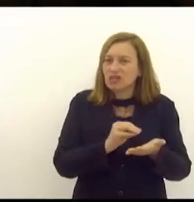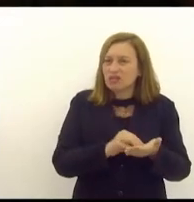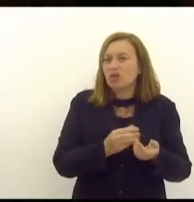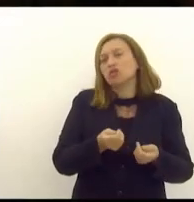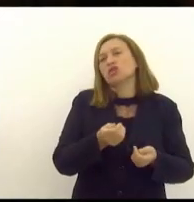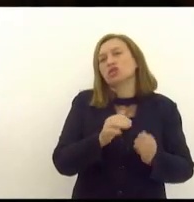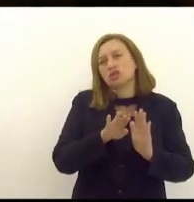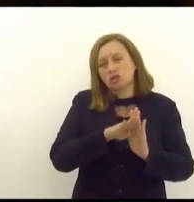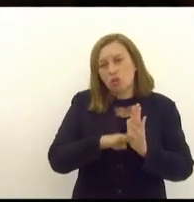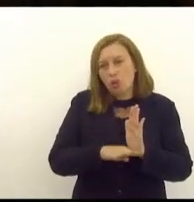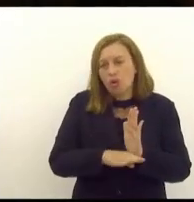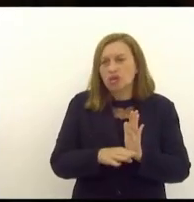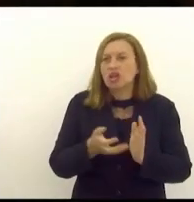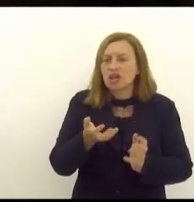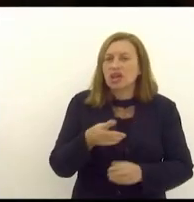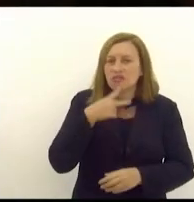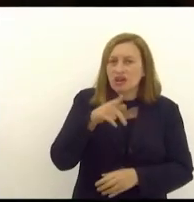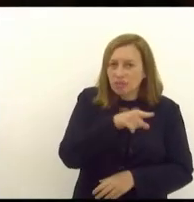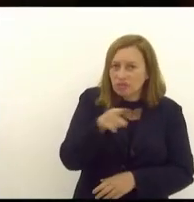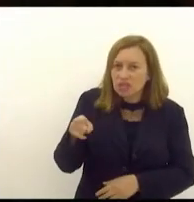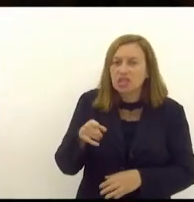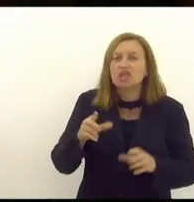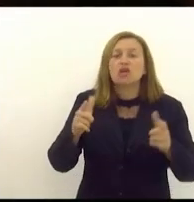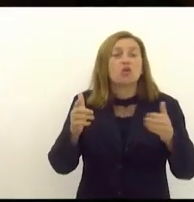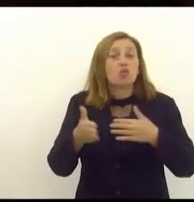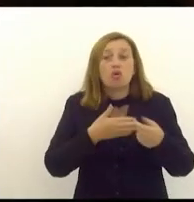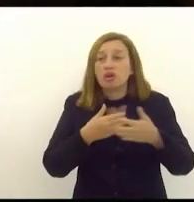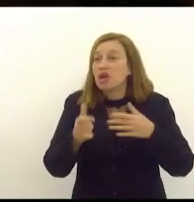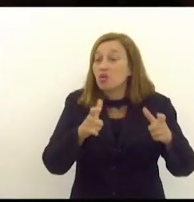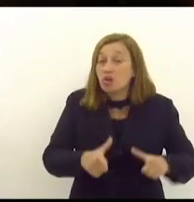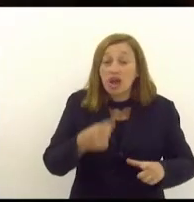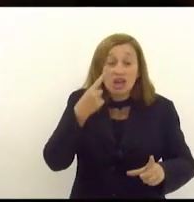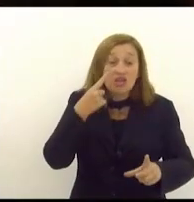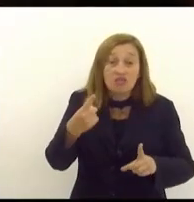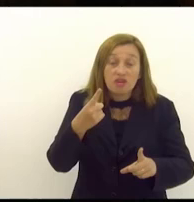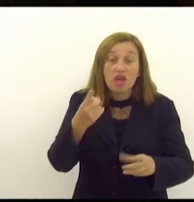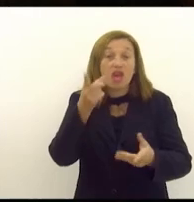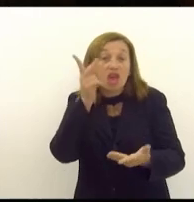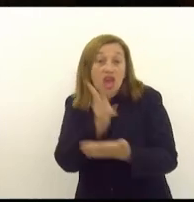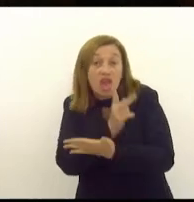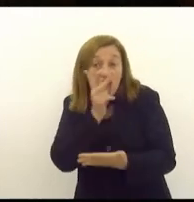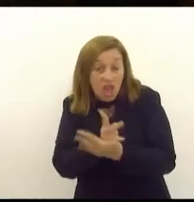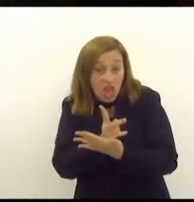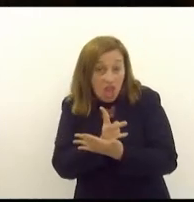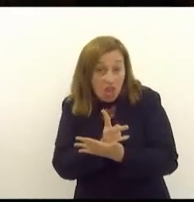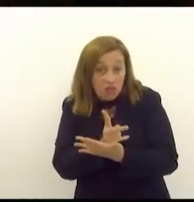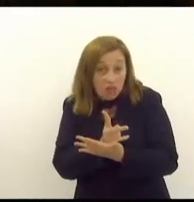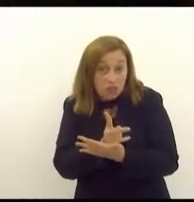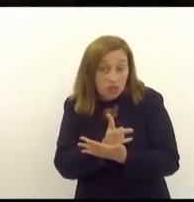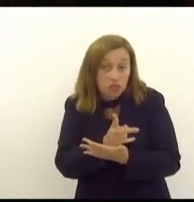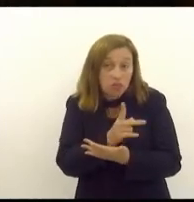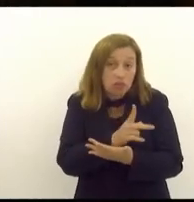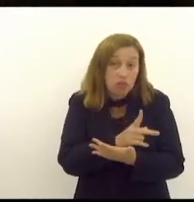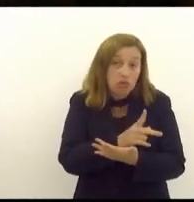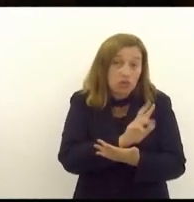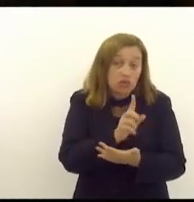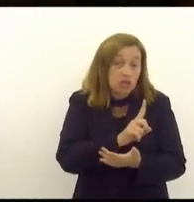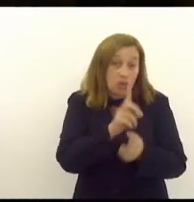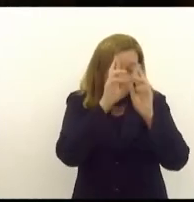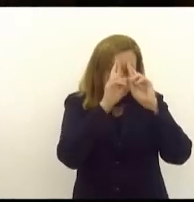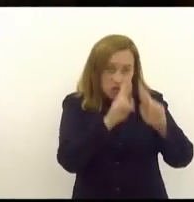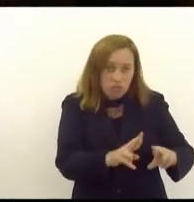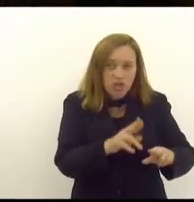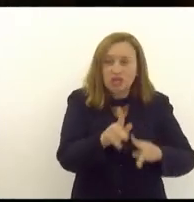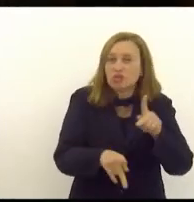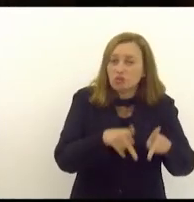que onde vocês estiverem que encontrarem uma situação de desrespeito ao cidadão